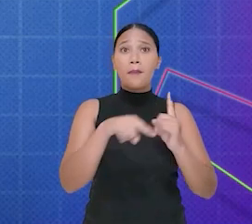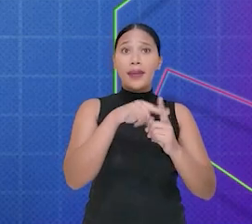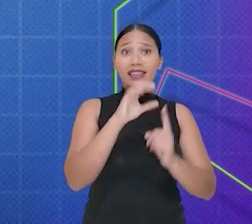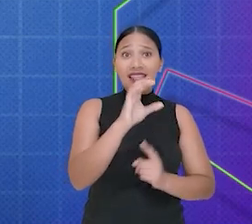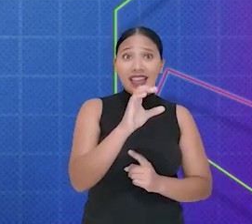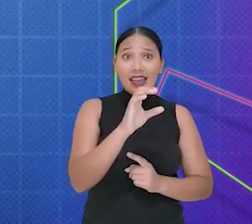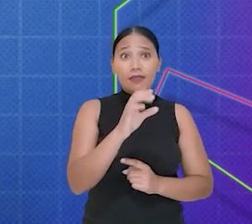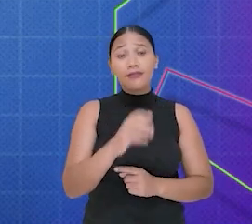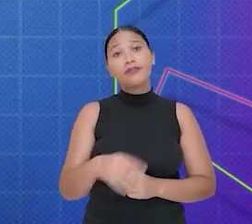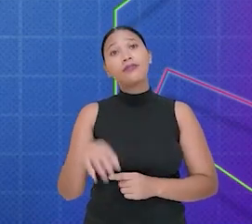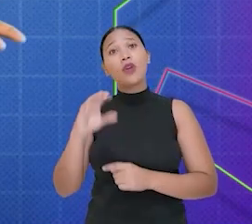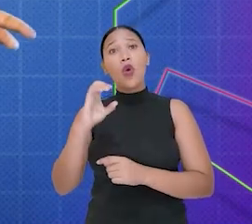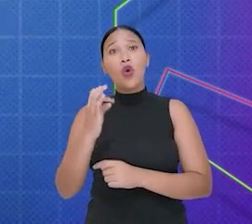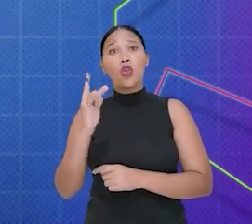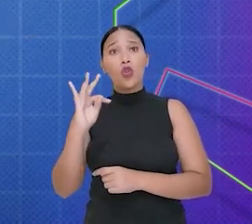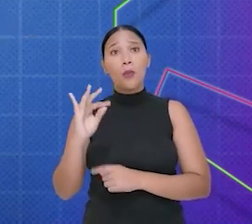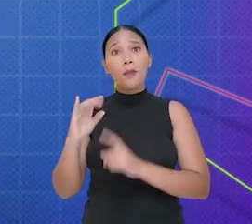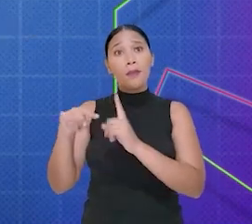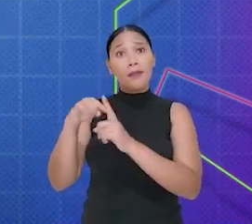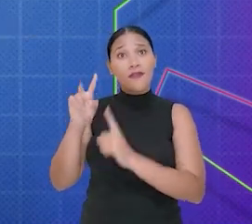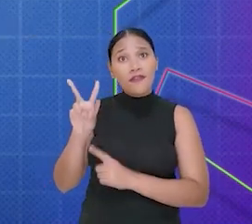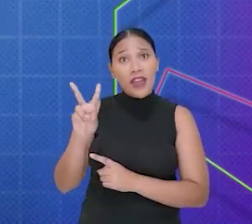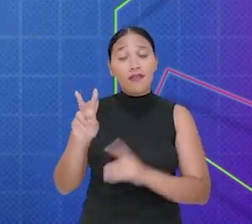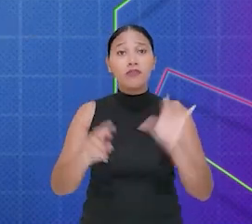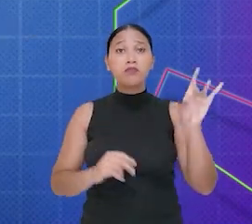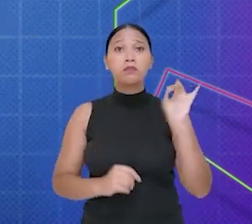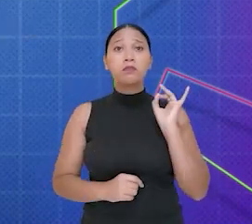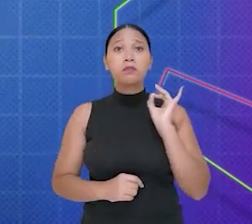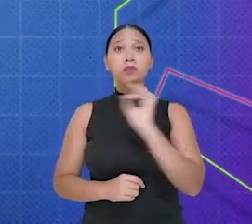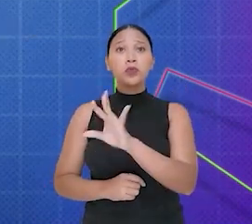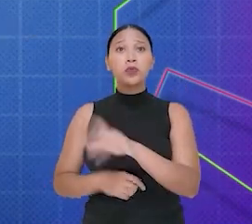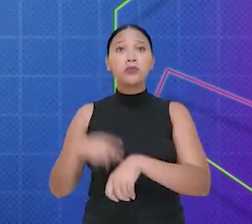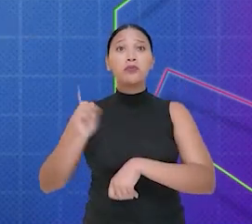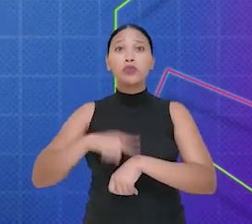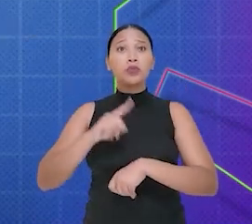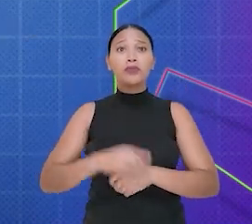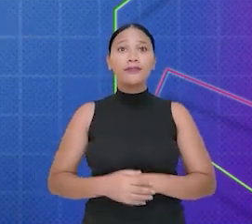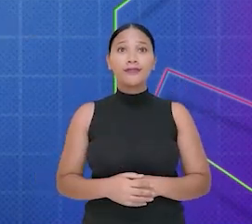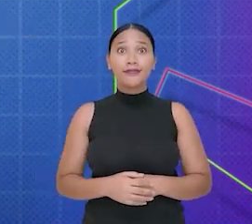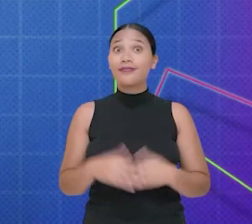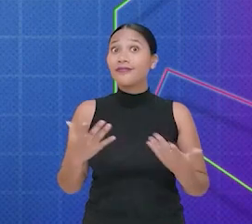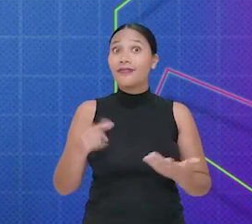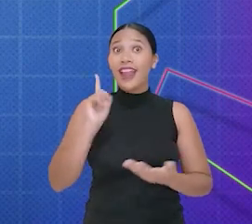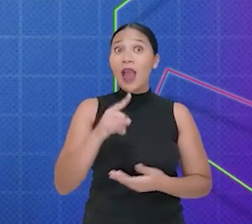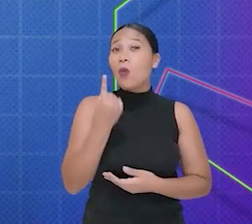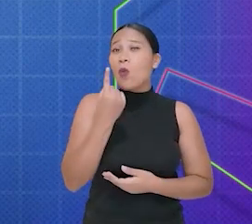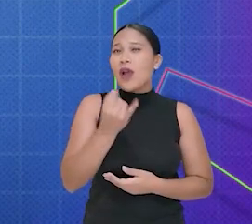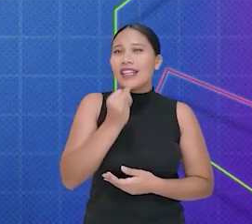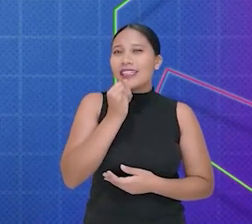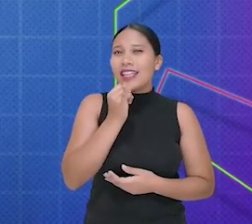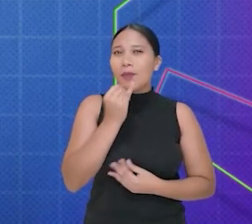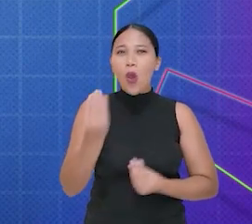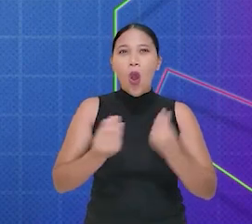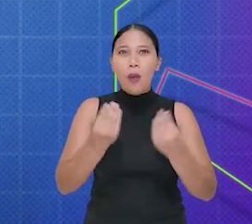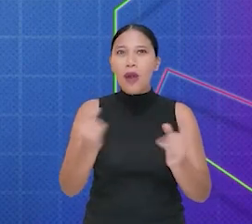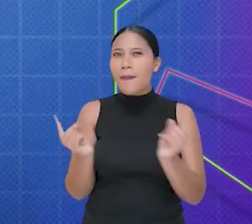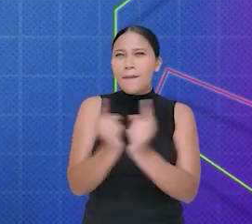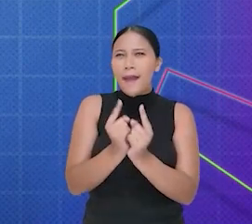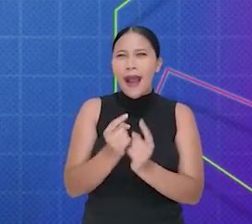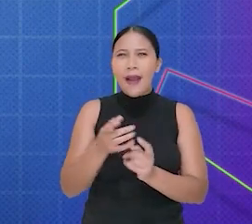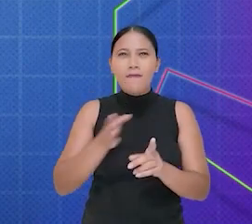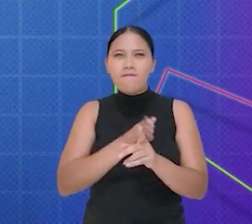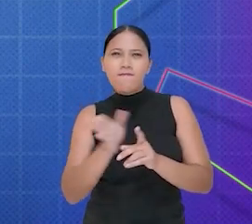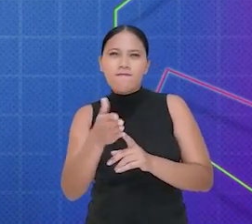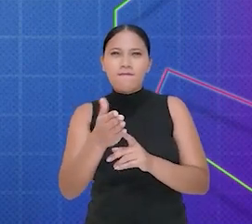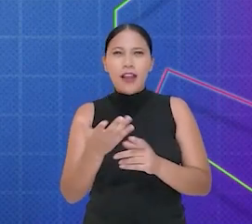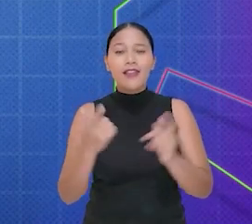C para copiar e Ctrl mais V para colar, você pode realizar a tarefa em segundos. Isso é apenas um exemplo de como os